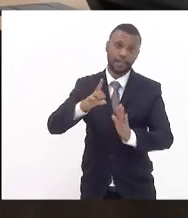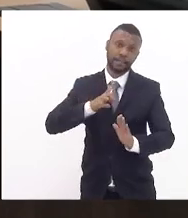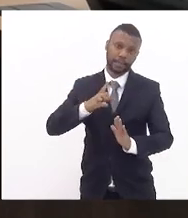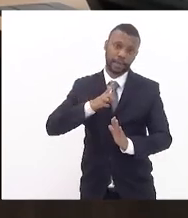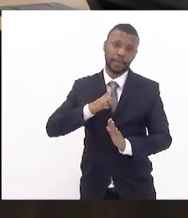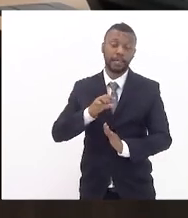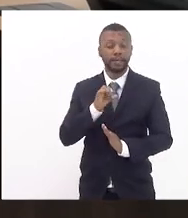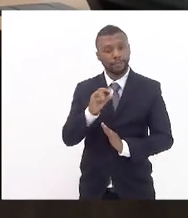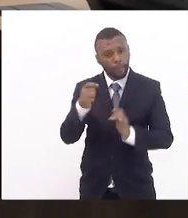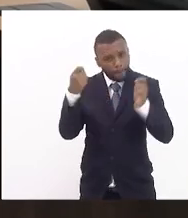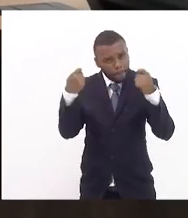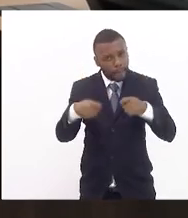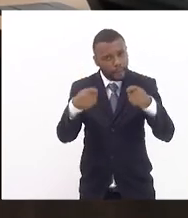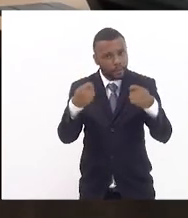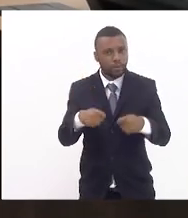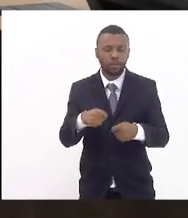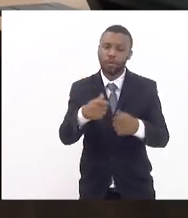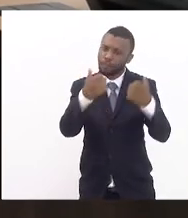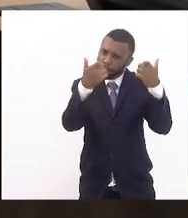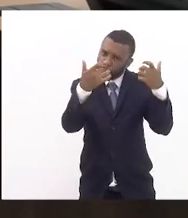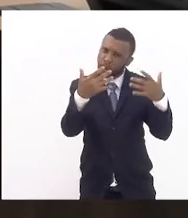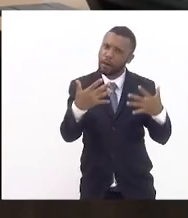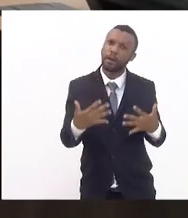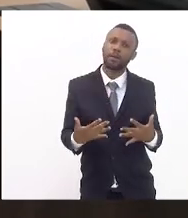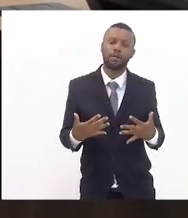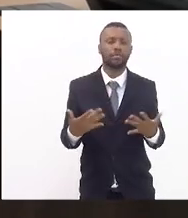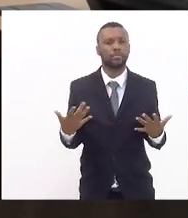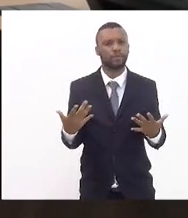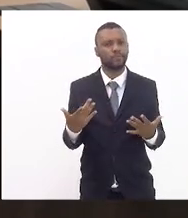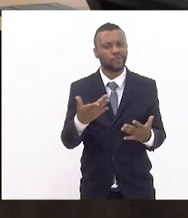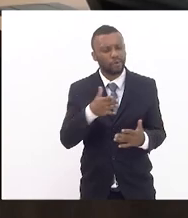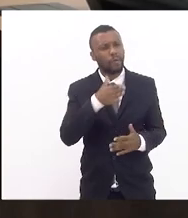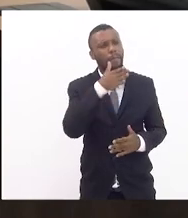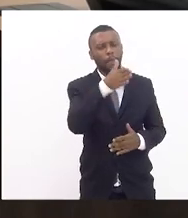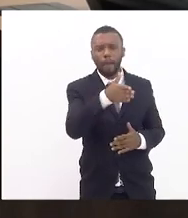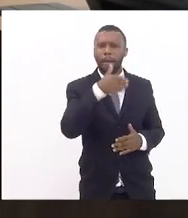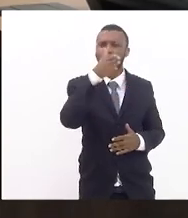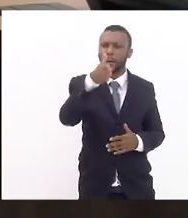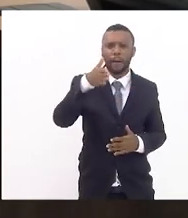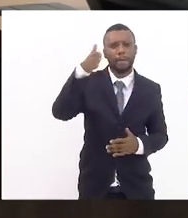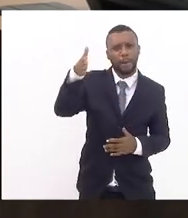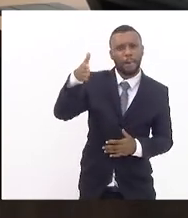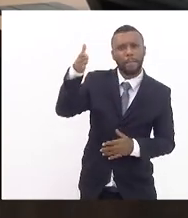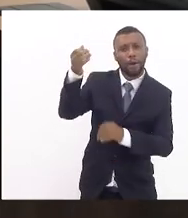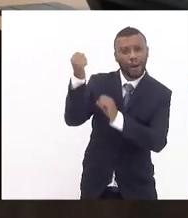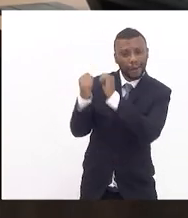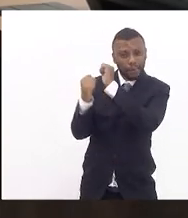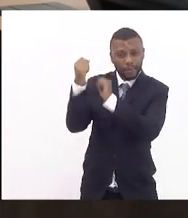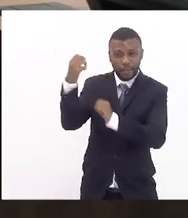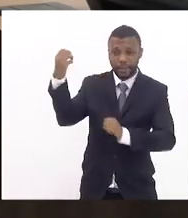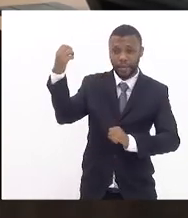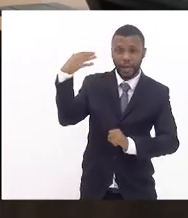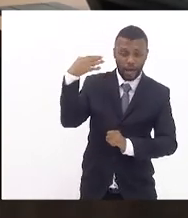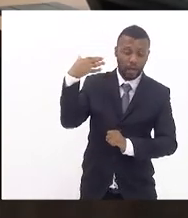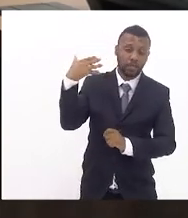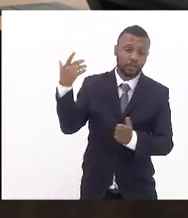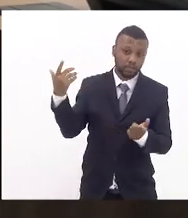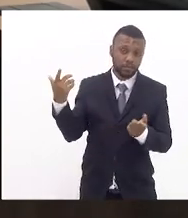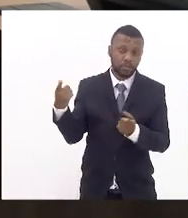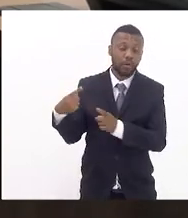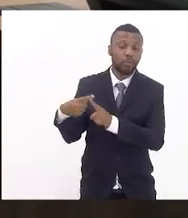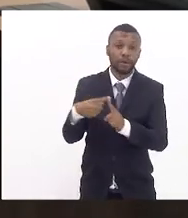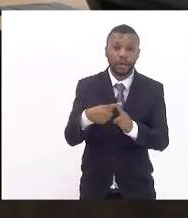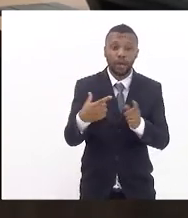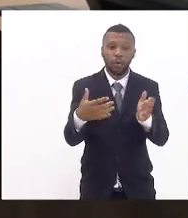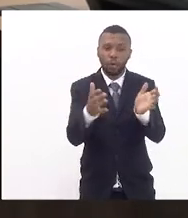se for preciso, presidente, eu vou fazer isso. Eu vou percorrer todas as lights necessárias aonde eu for chamada, porque a nossa terceira